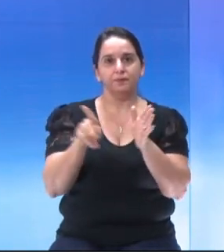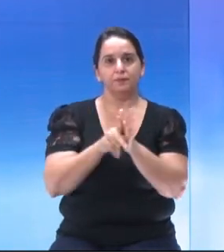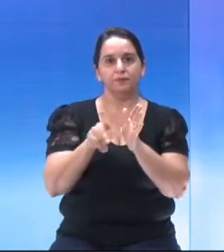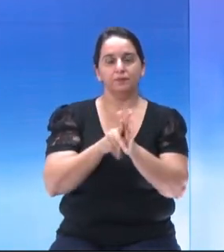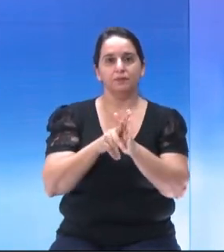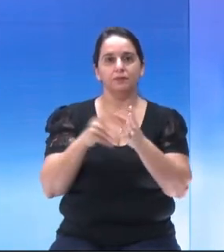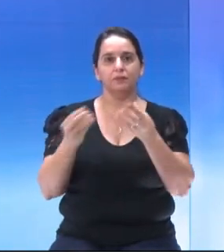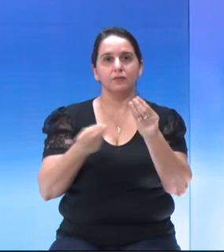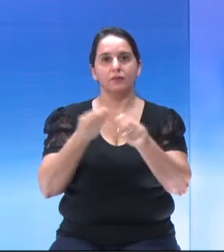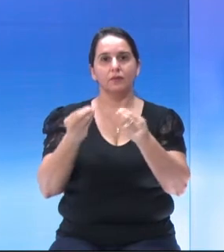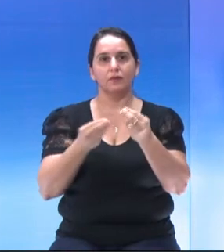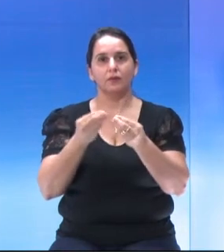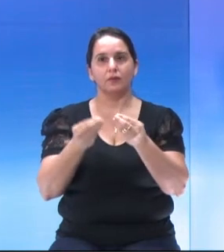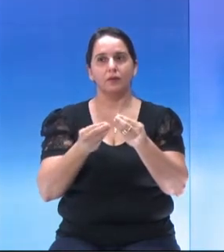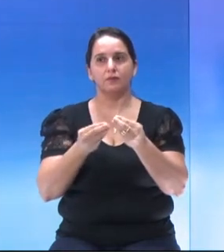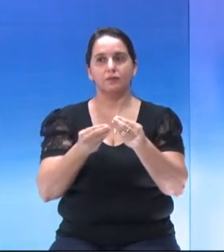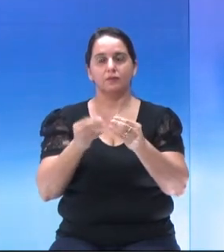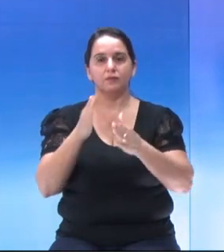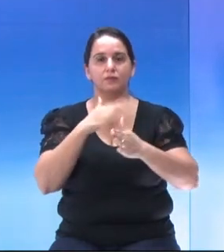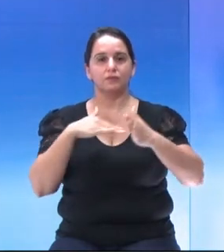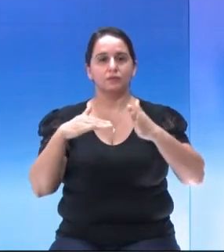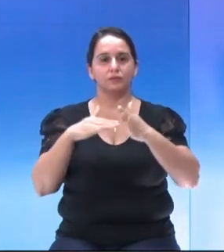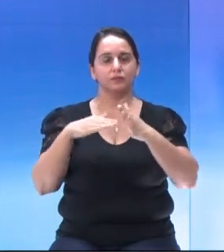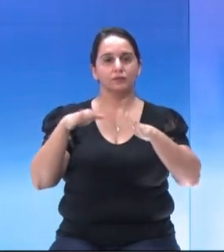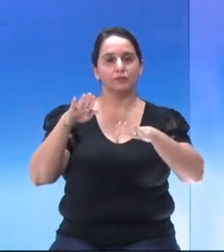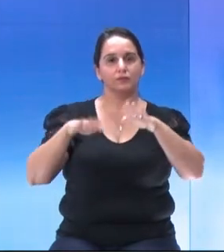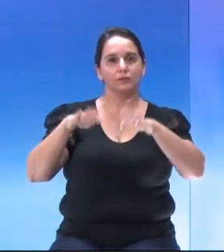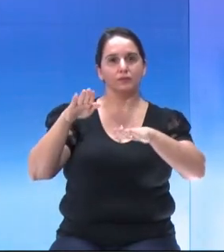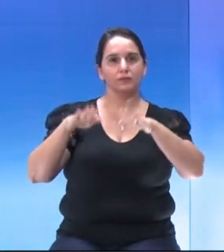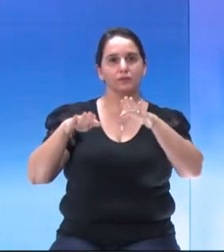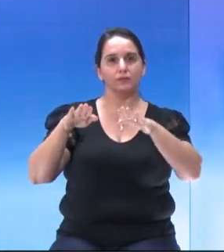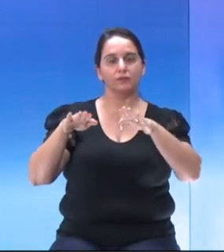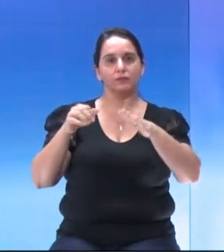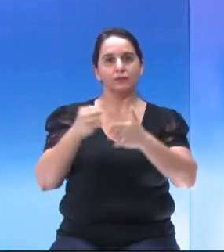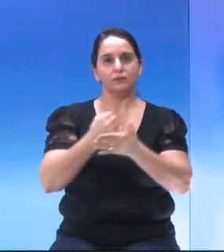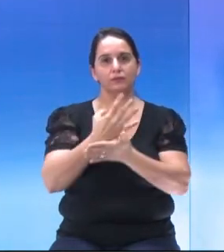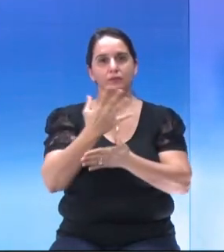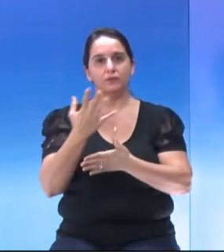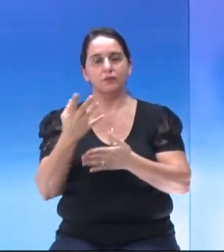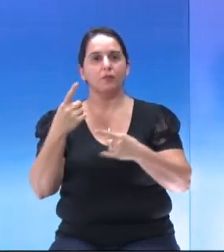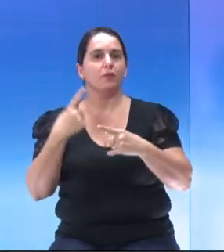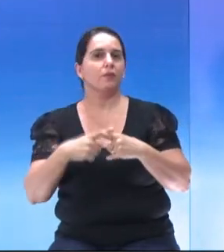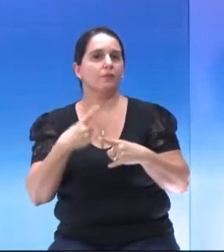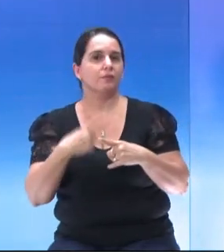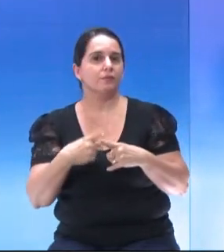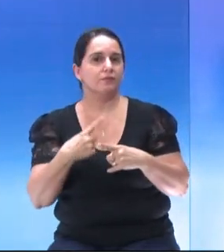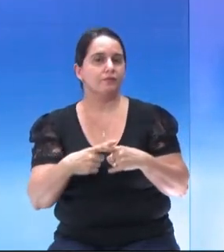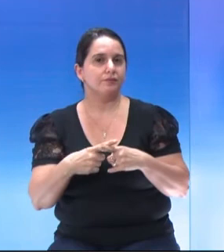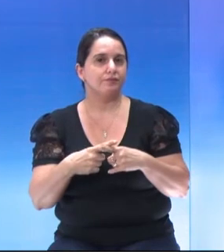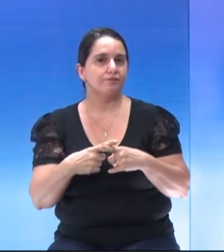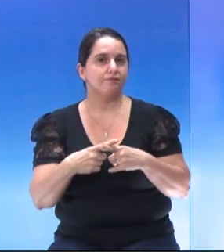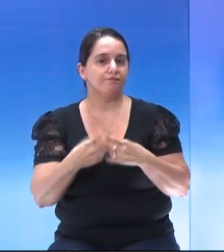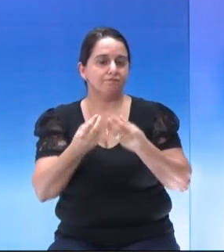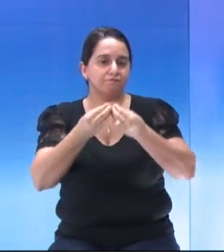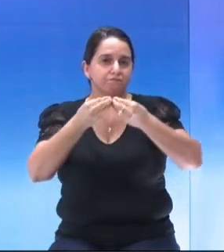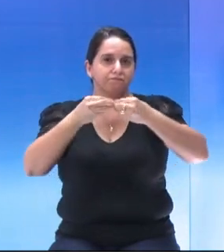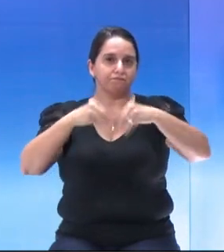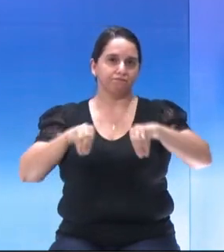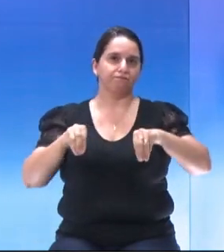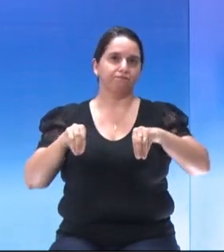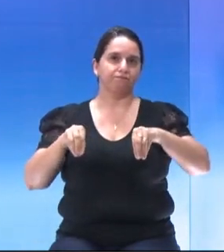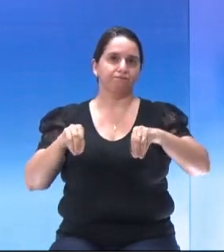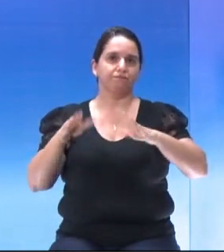essas excretas de formas concentradas, fazendo todo o equilíbrio da quantidade. Sabe para quê? Para eles